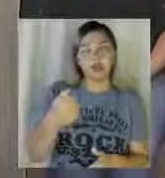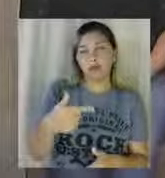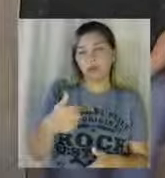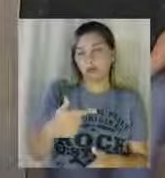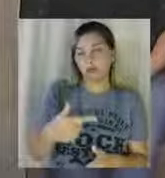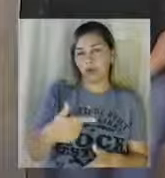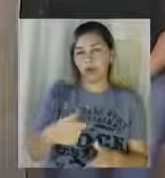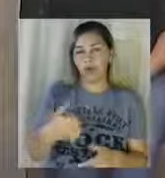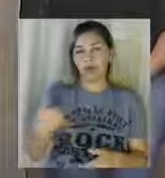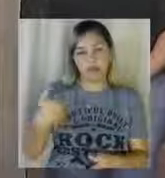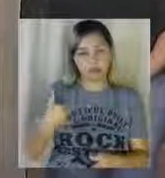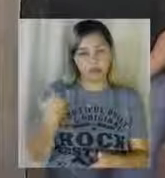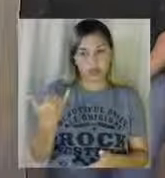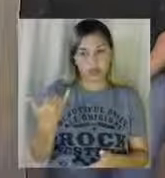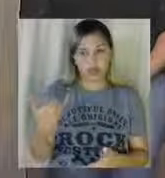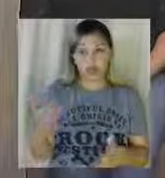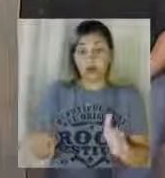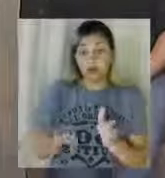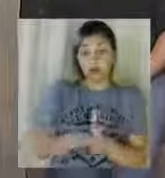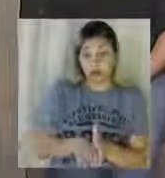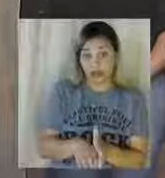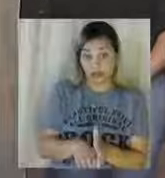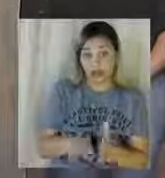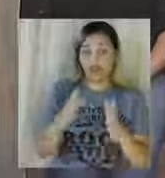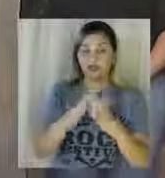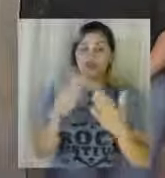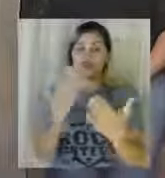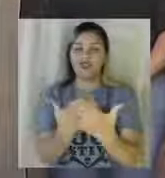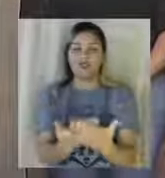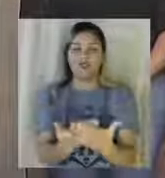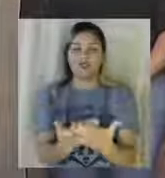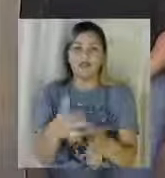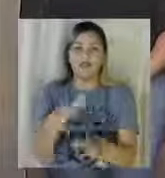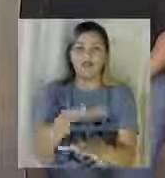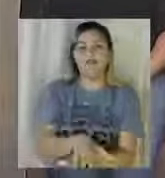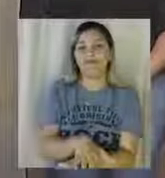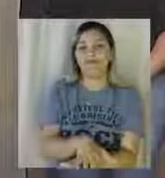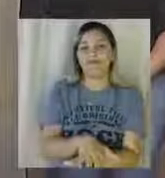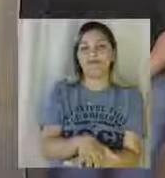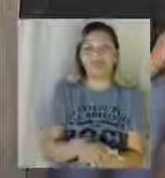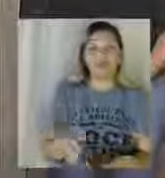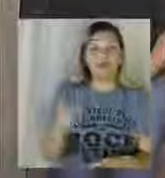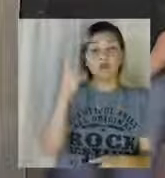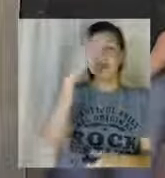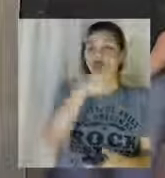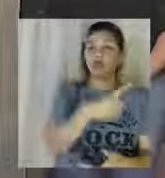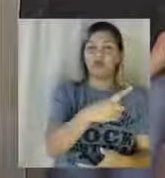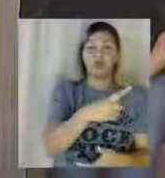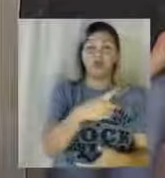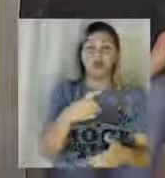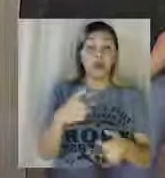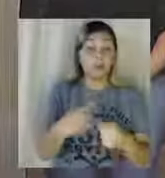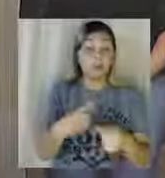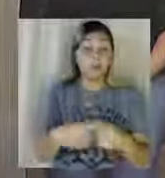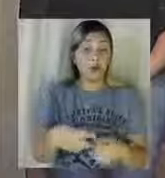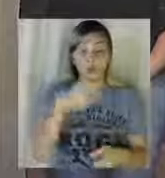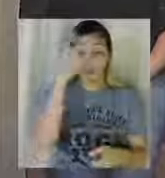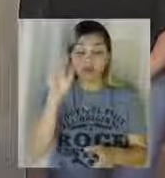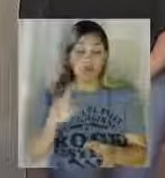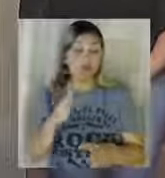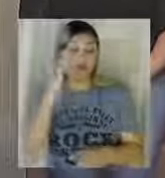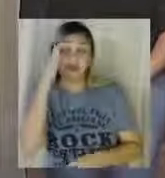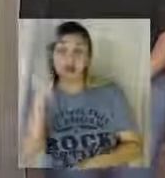eu entrei dentro de uma escola inclusiva. Aí é que eu achei difícil, porque o povo não entende a dificuldade